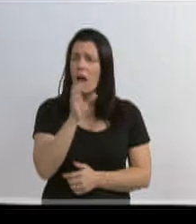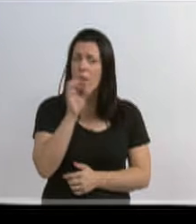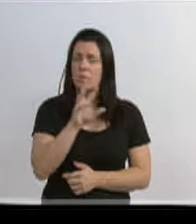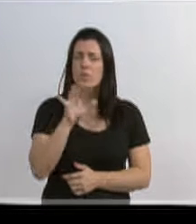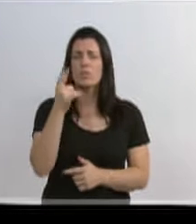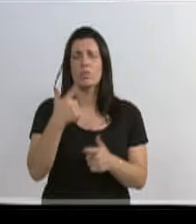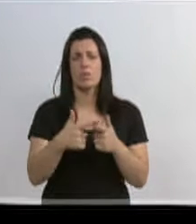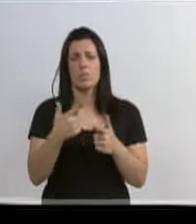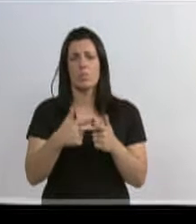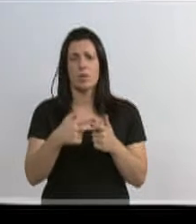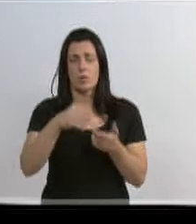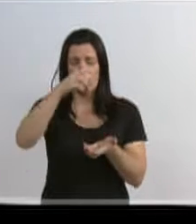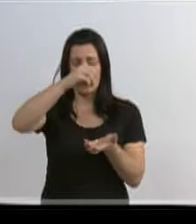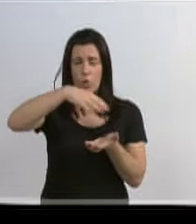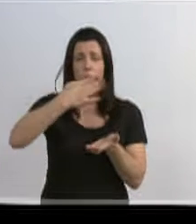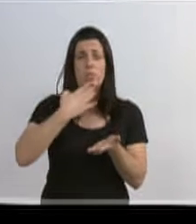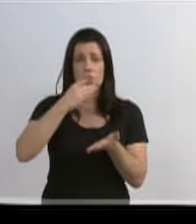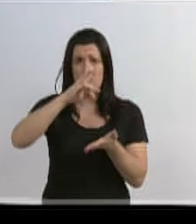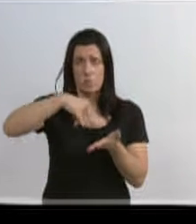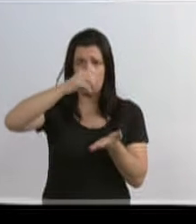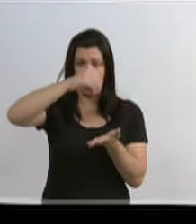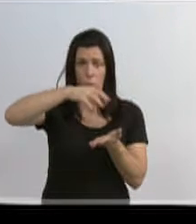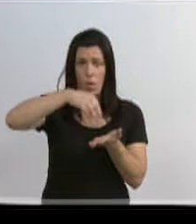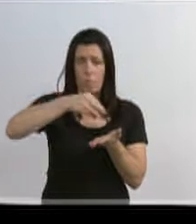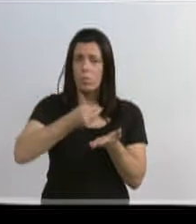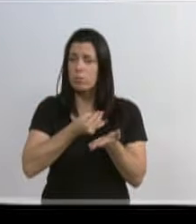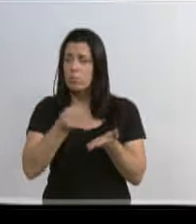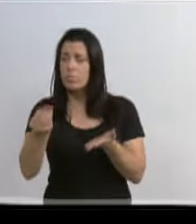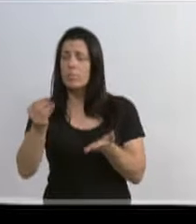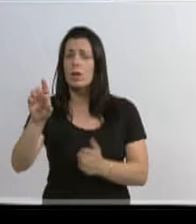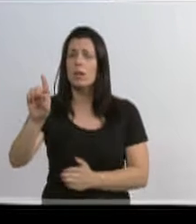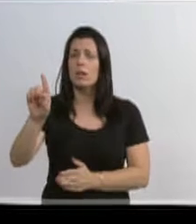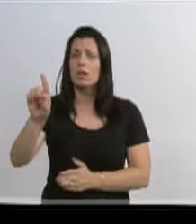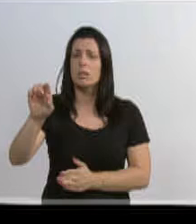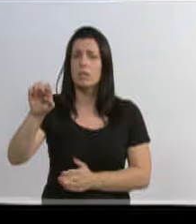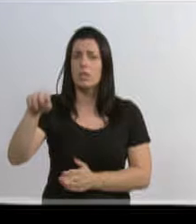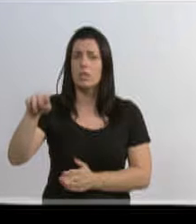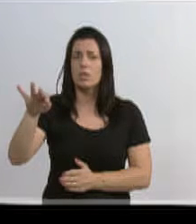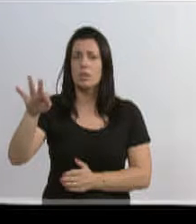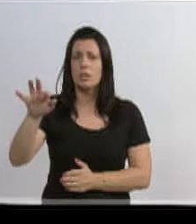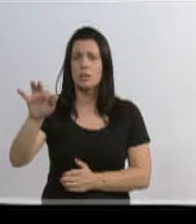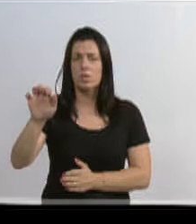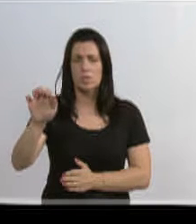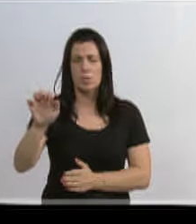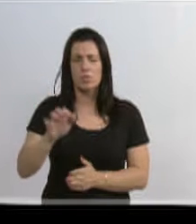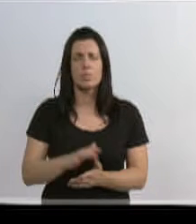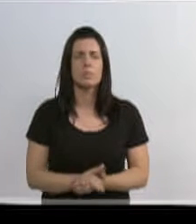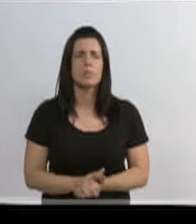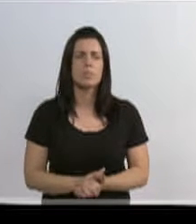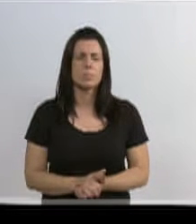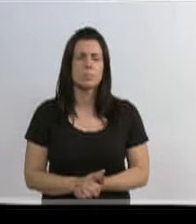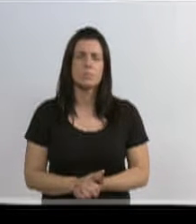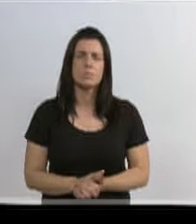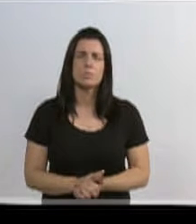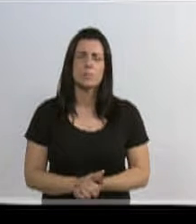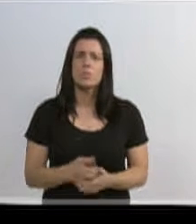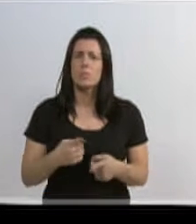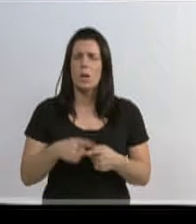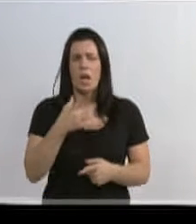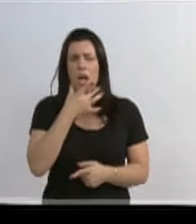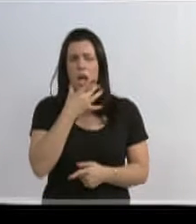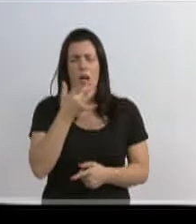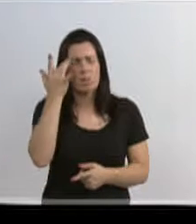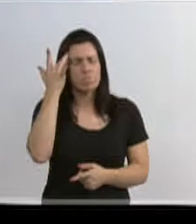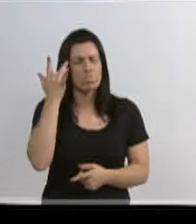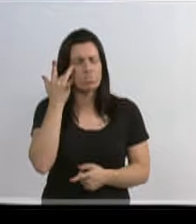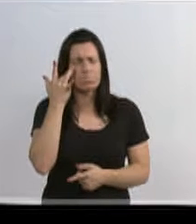a cópia desse requerimento do meu gabinete para o DENIT, mesmo que a Câmara venha fazer o papel dela nesse questionamento, porque eu acho absurdo